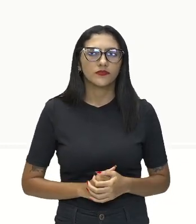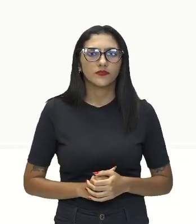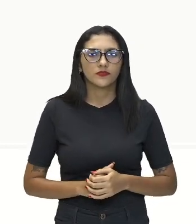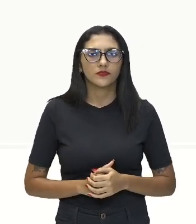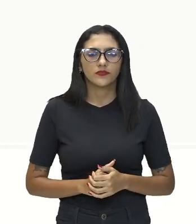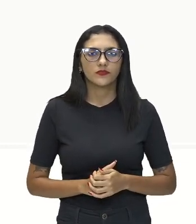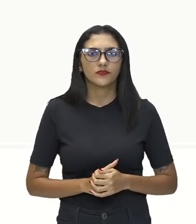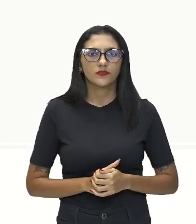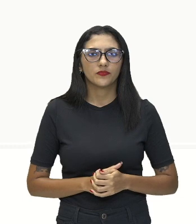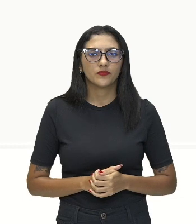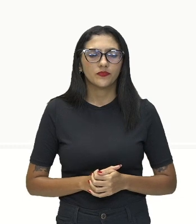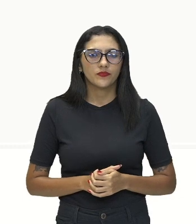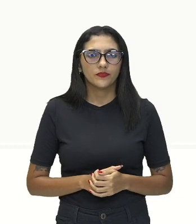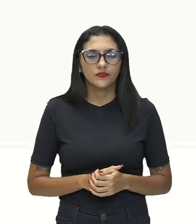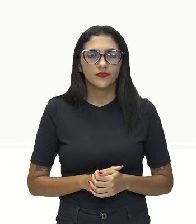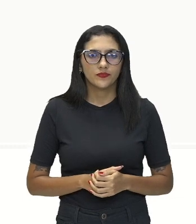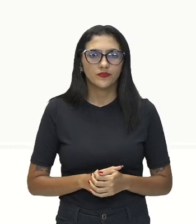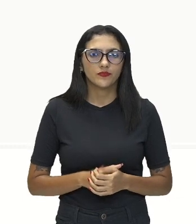Vamos colocar aqui